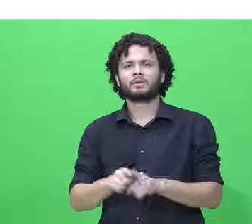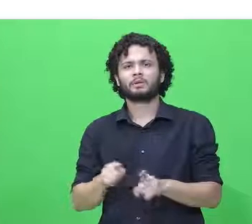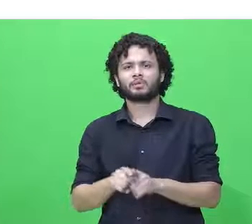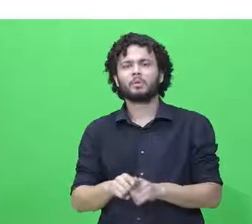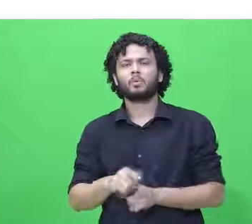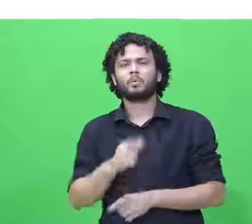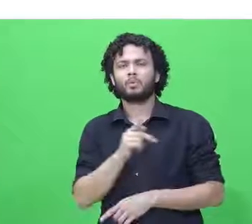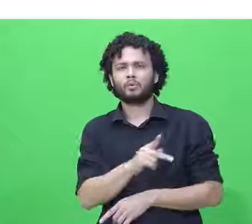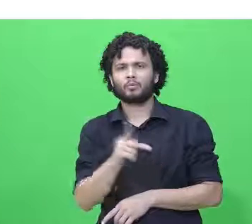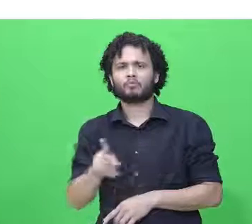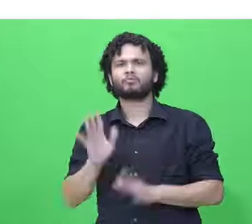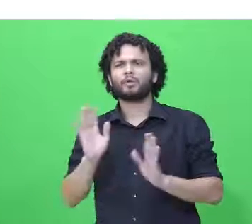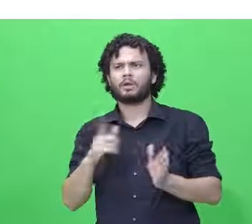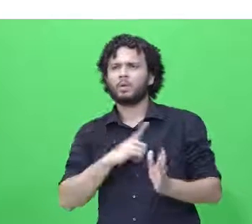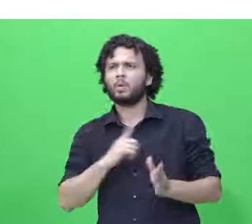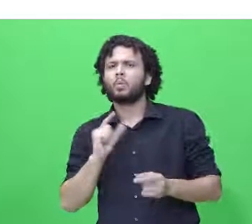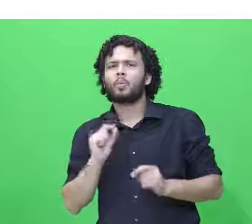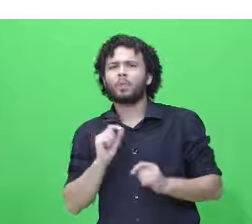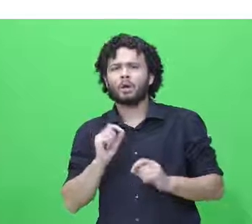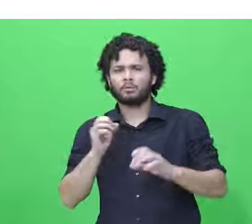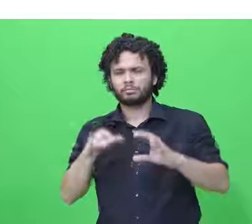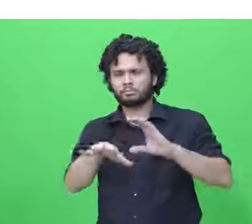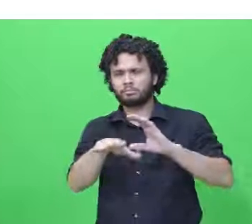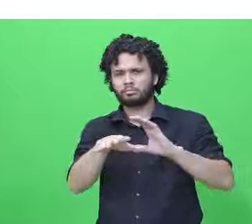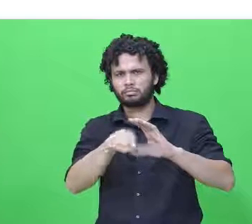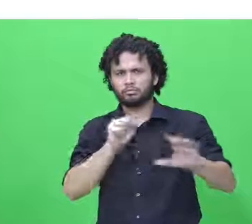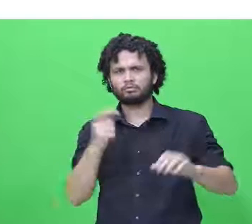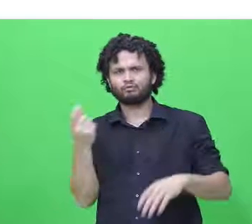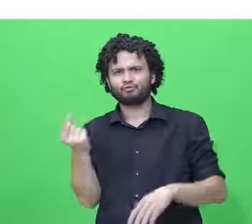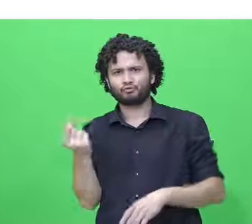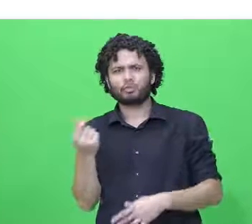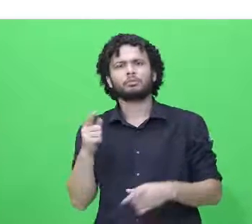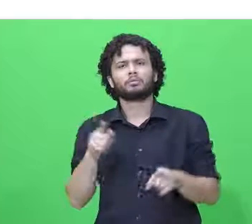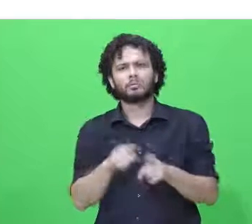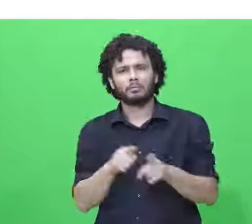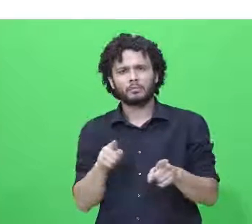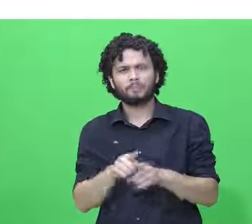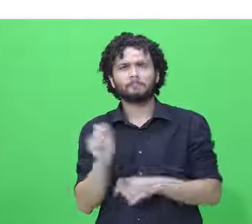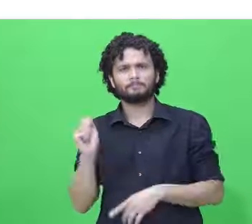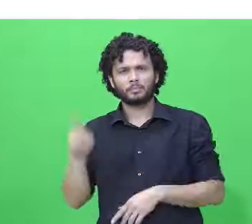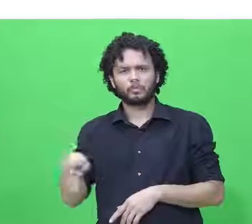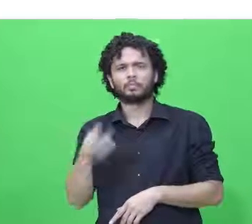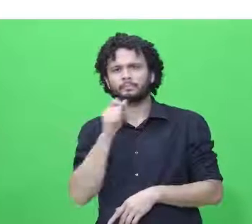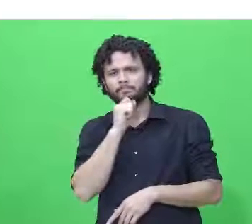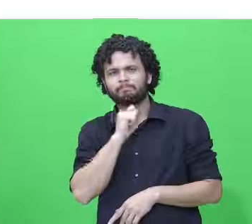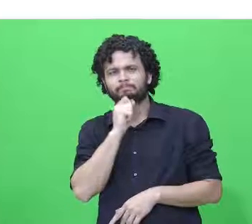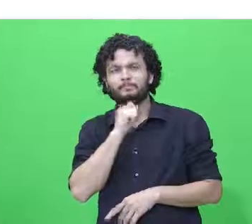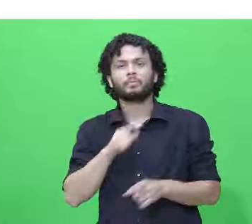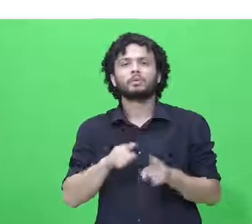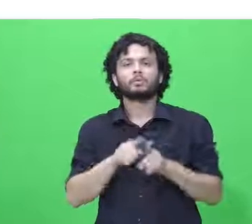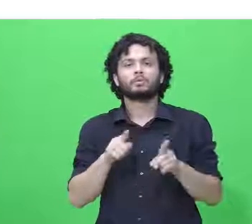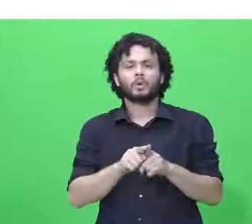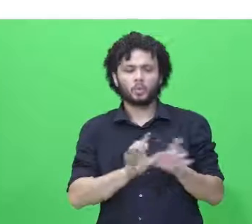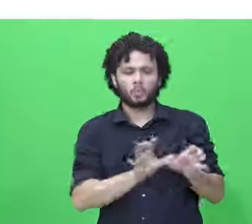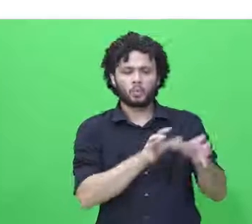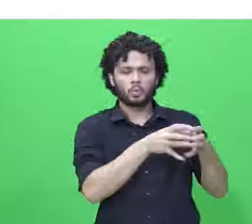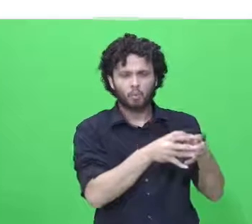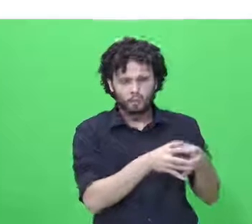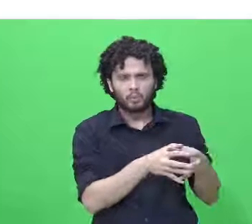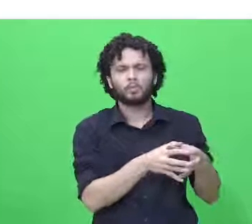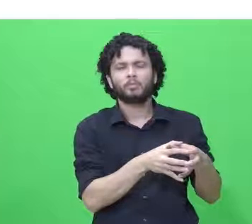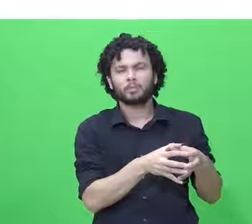como o professor Jorge Ferreira, ele fala em pensões, também já era, então, desse período implantado. Tá? Passou, então, a controlar os